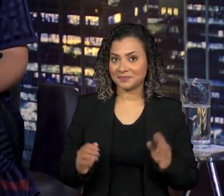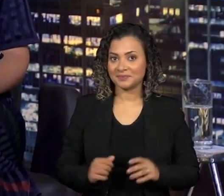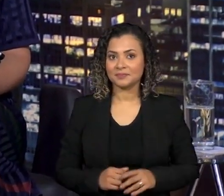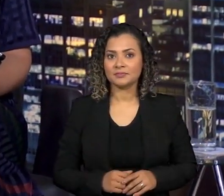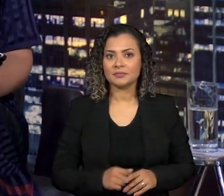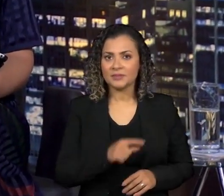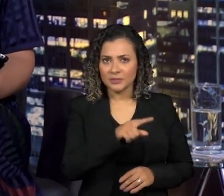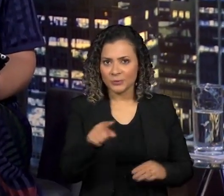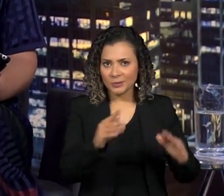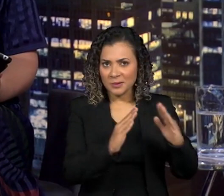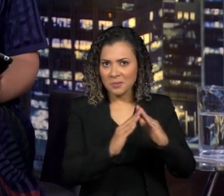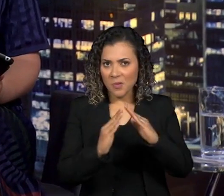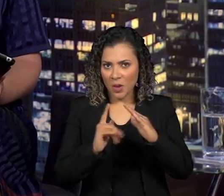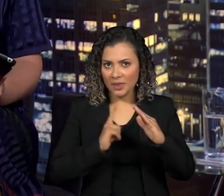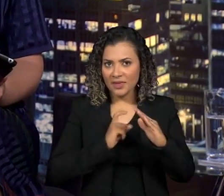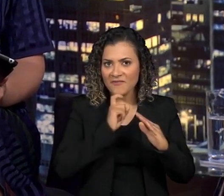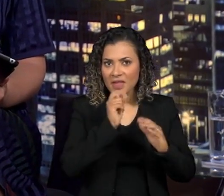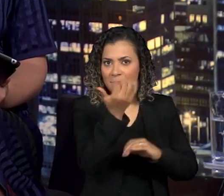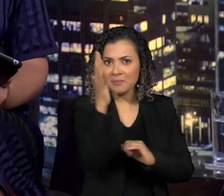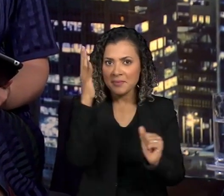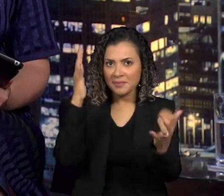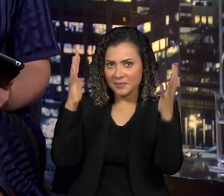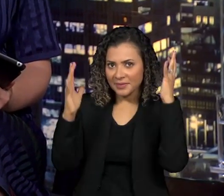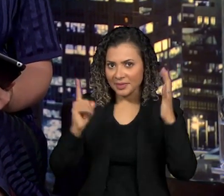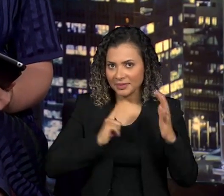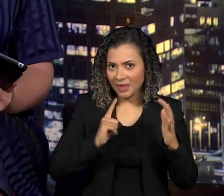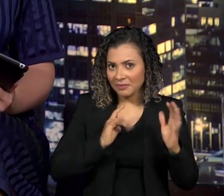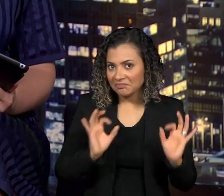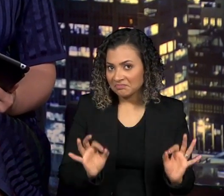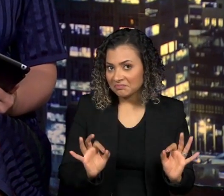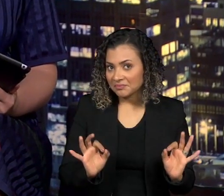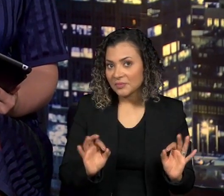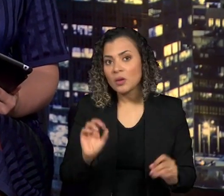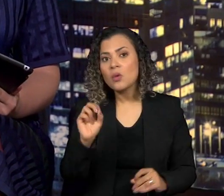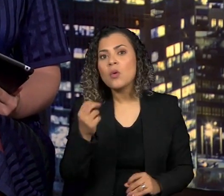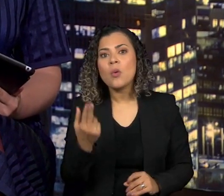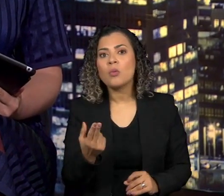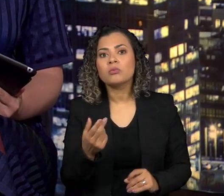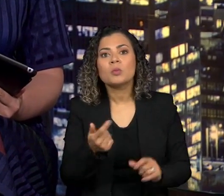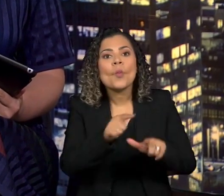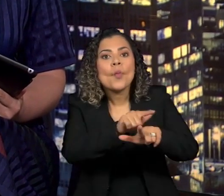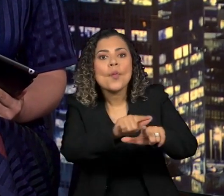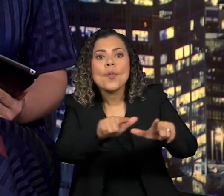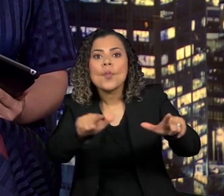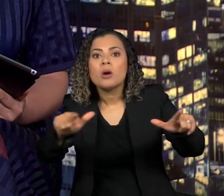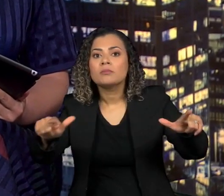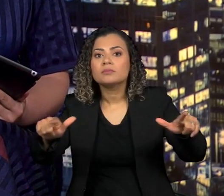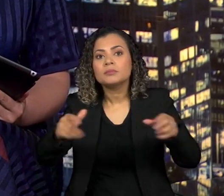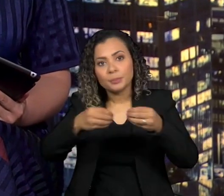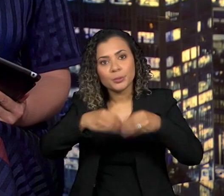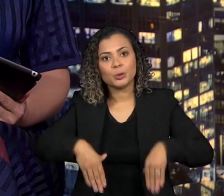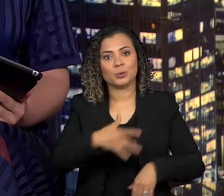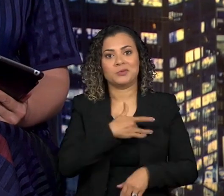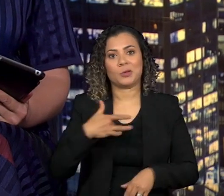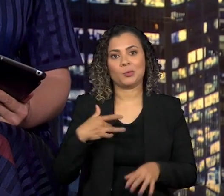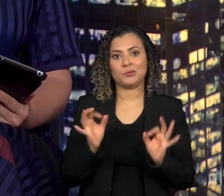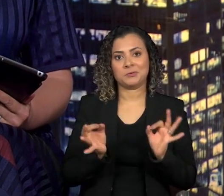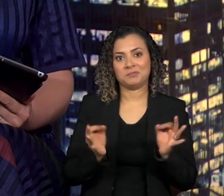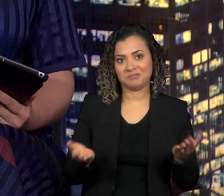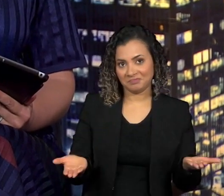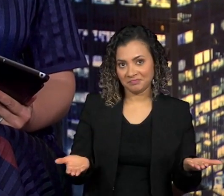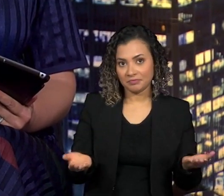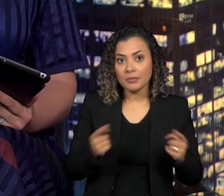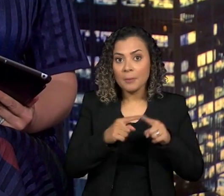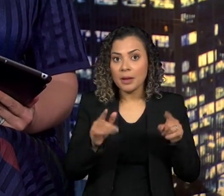Onde você mora tem bastante área verde? A falta do contato com a natureza traz muitos prejuízos para a nossa saúde. Não é à toa que